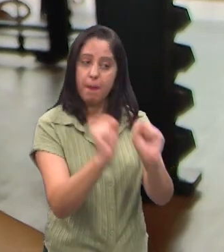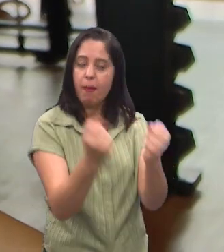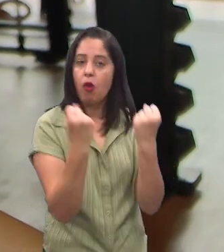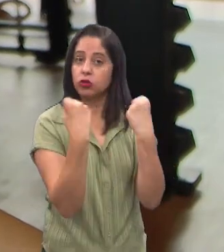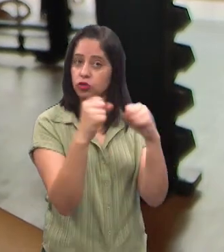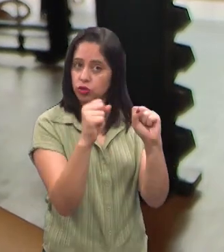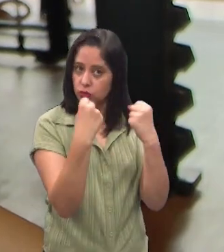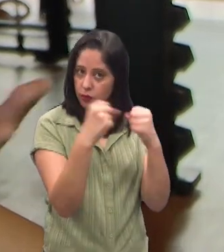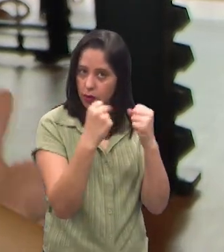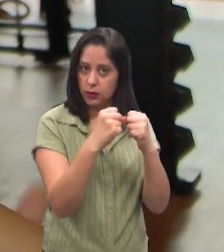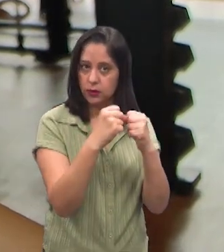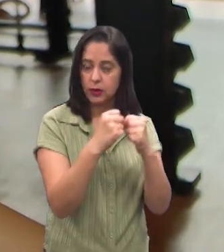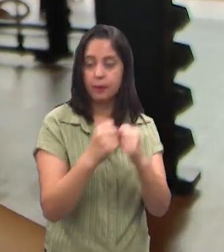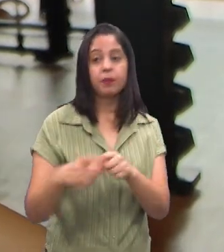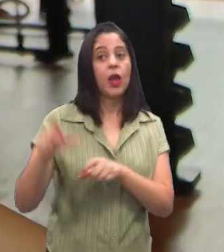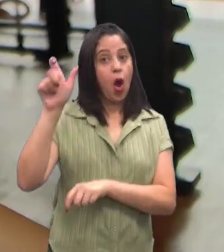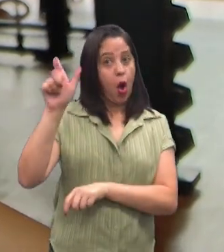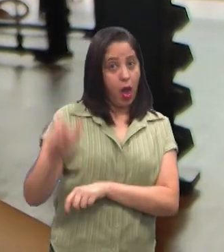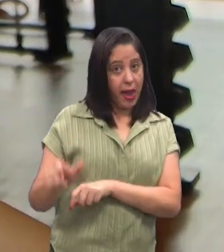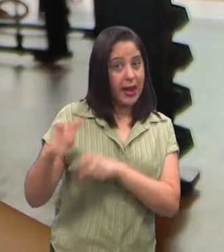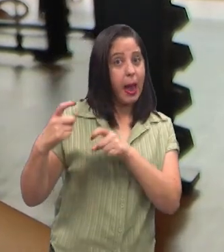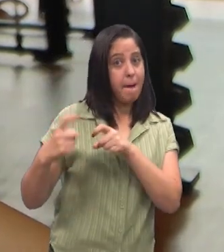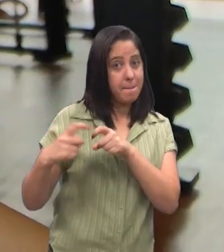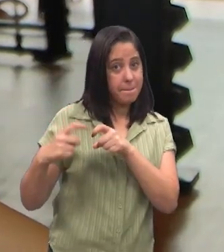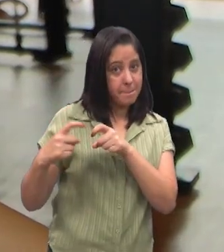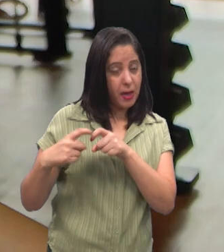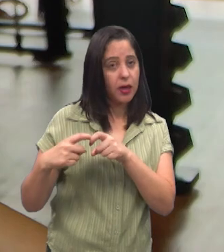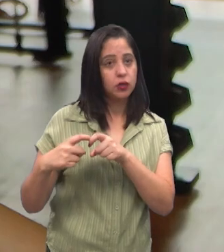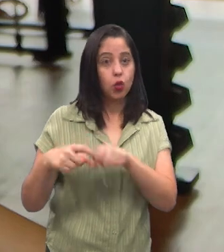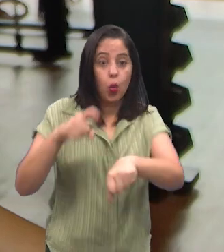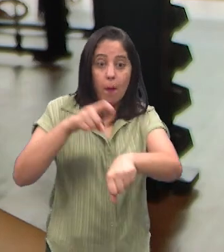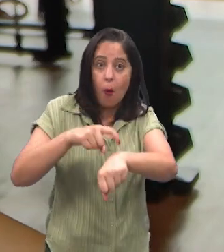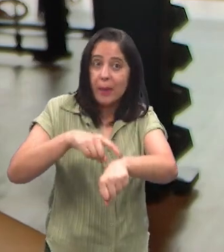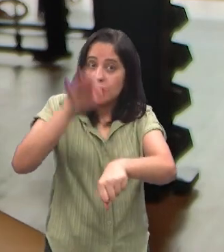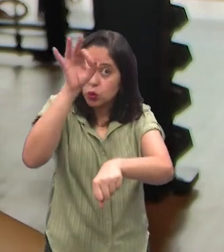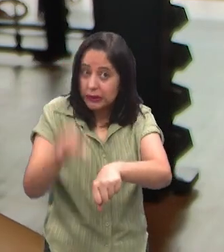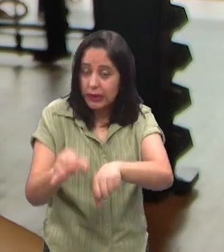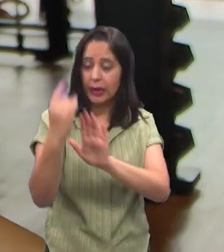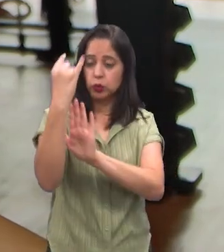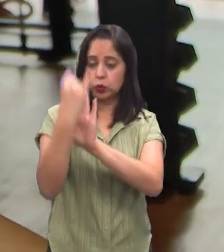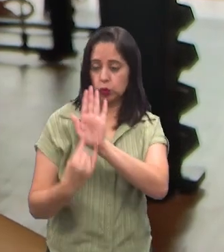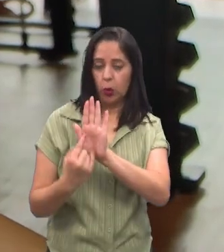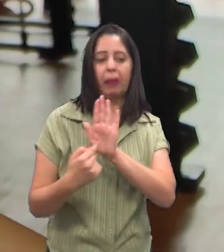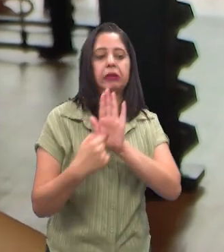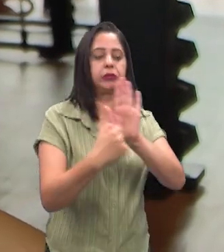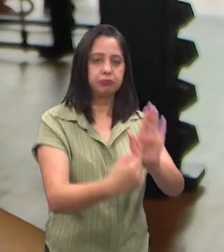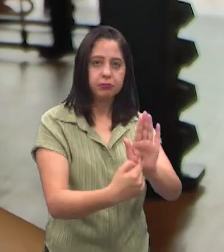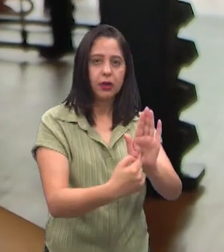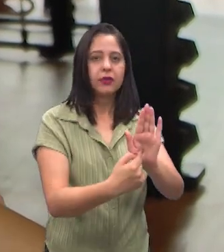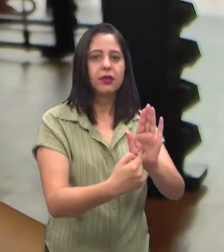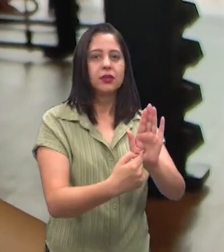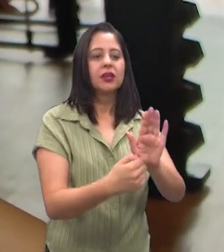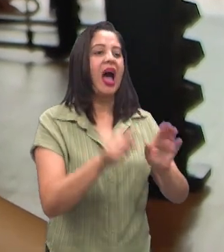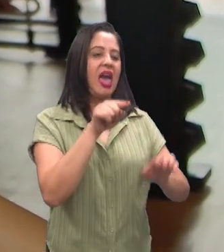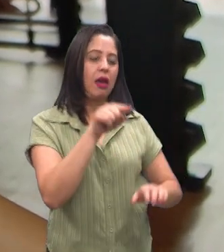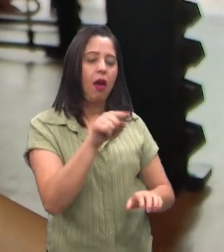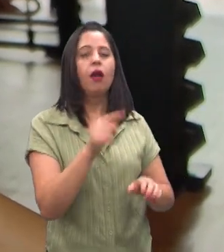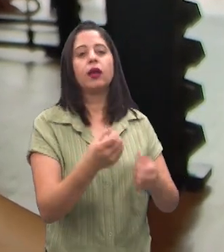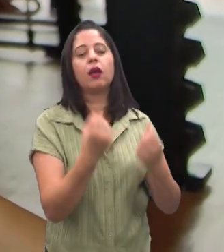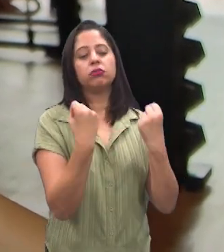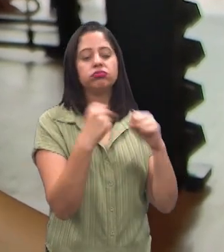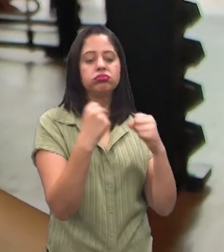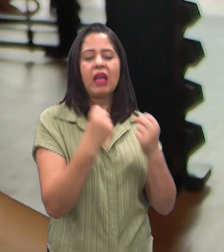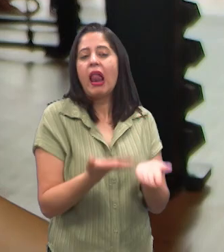né, um conhecimento total do quadro e faça a liberação no momento correto. E aí, a partir daí, começar com exercícios